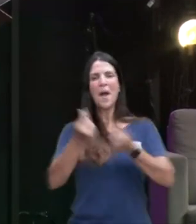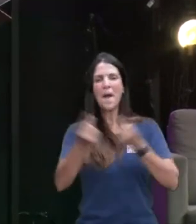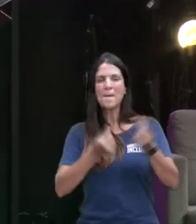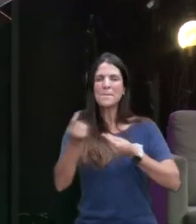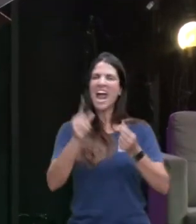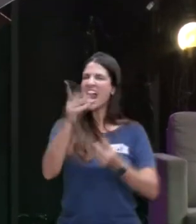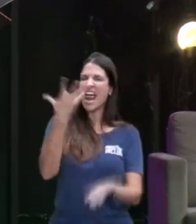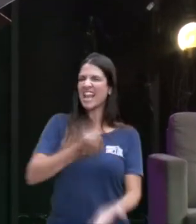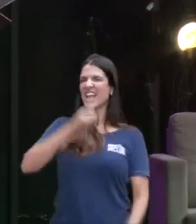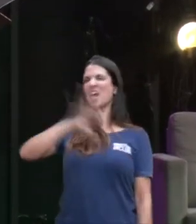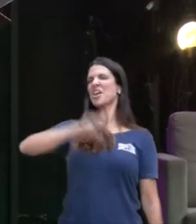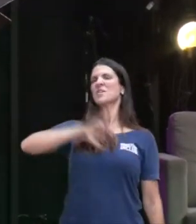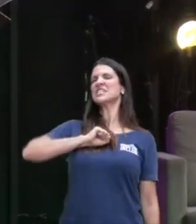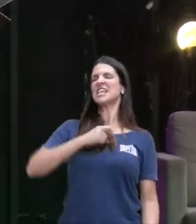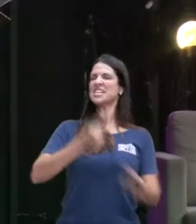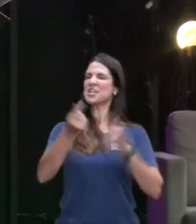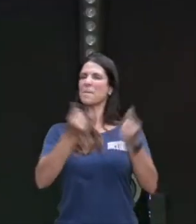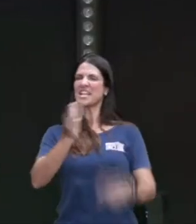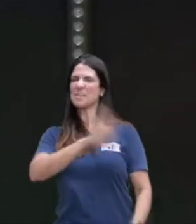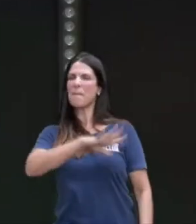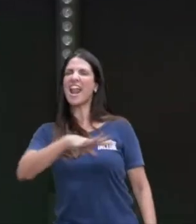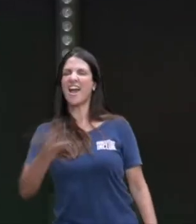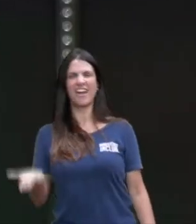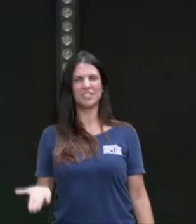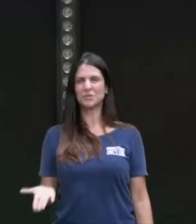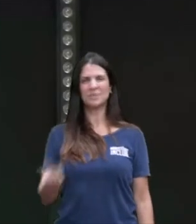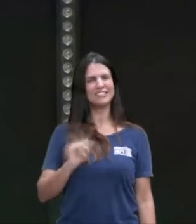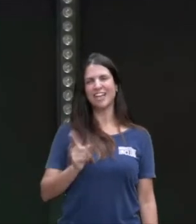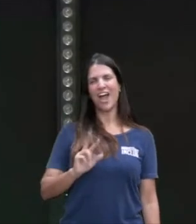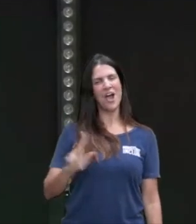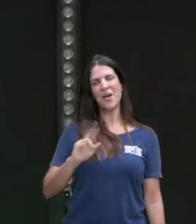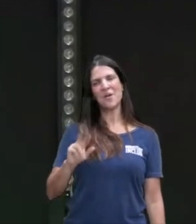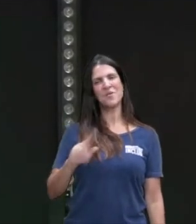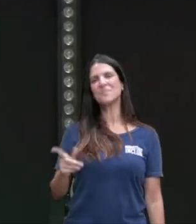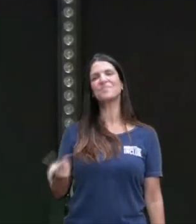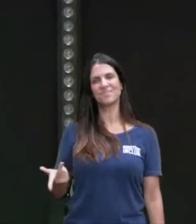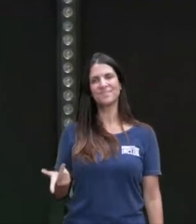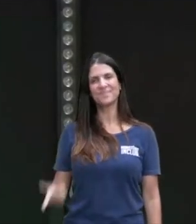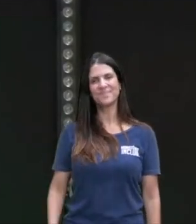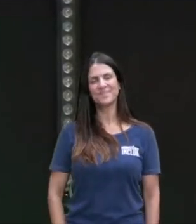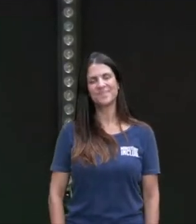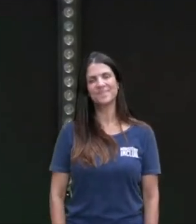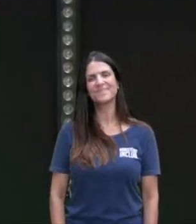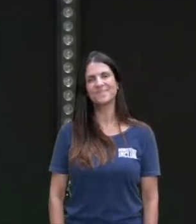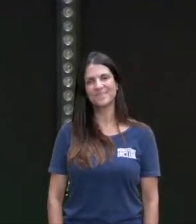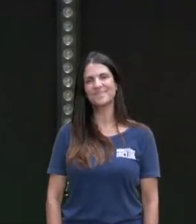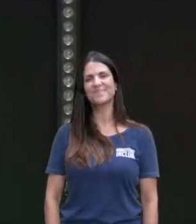geralmente é preciso ridículo irrisório e fora daquilo que Deus determinou para você